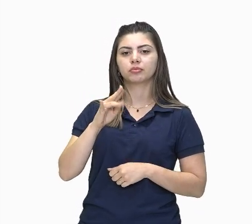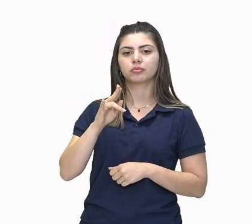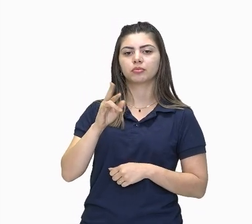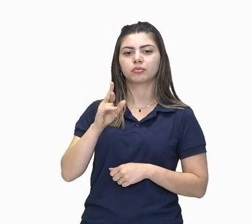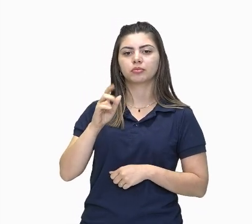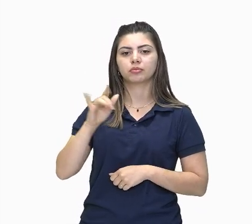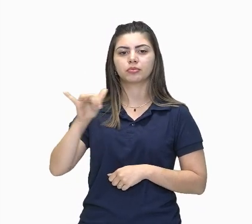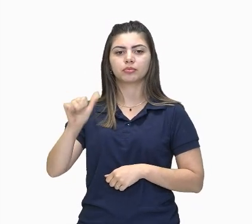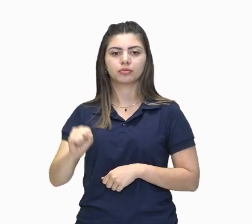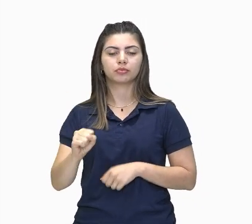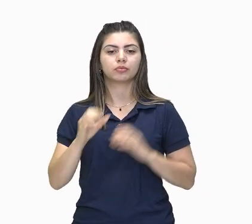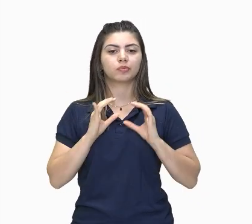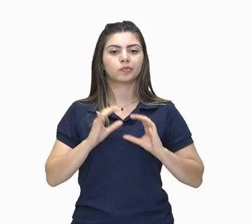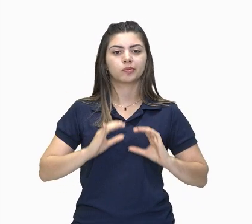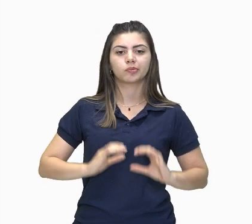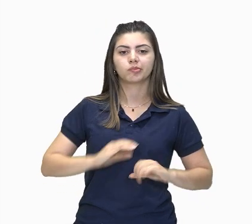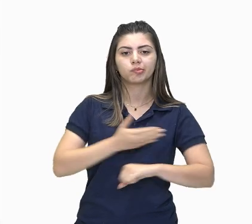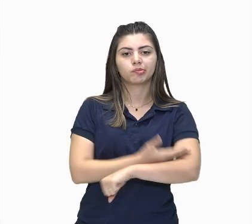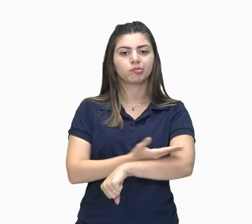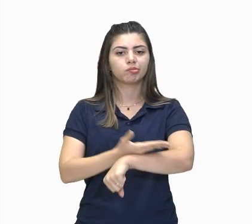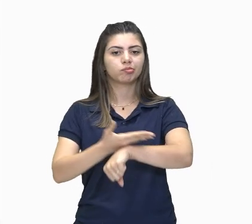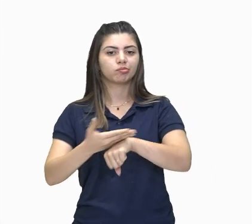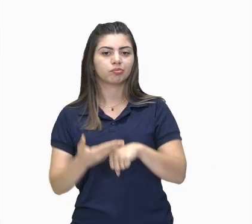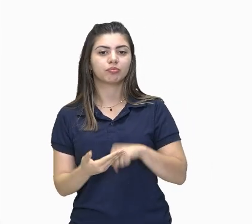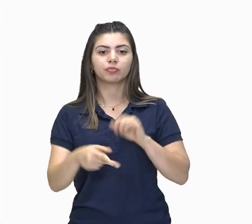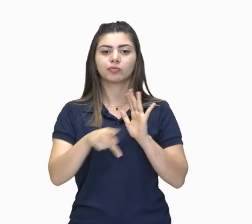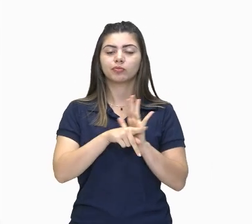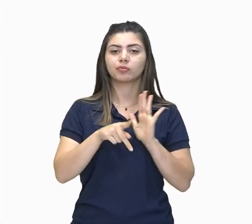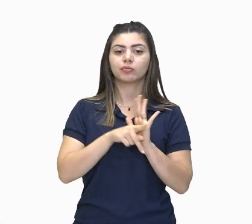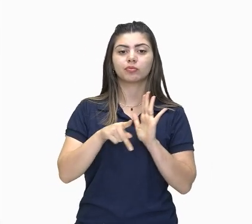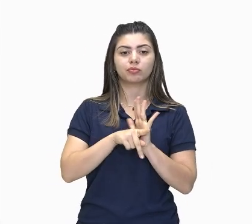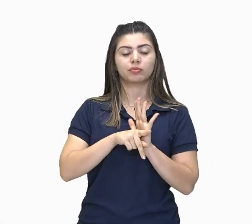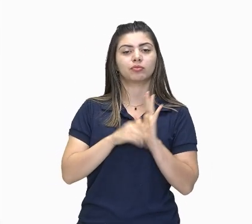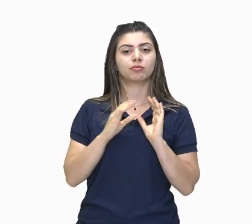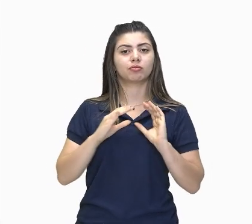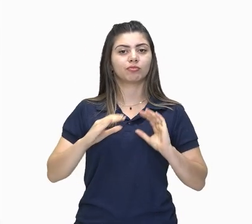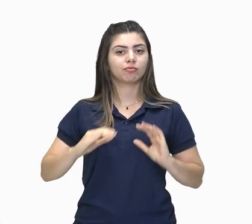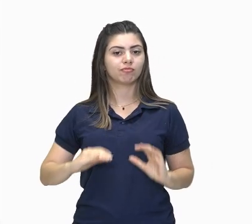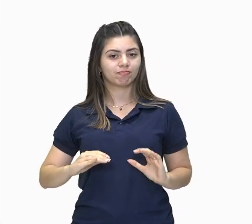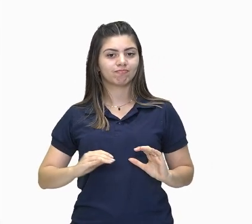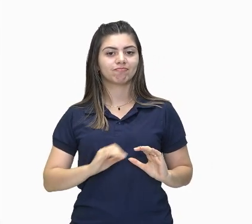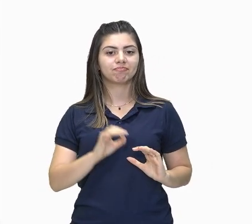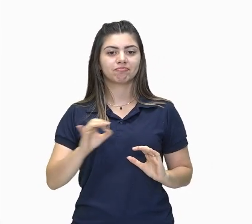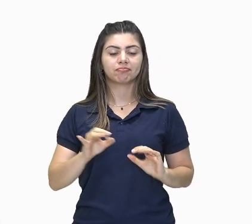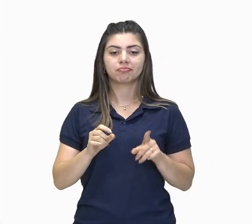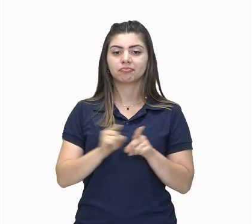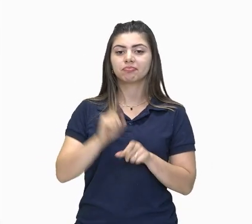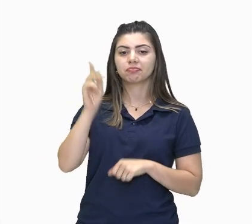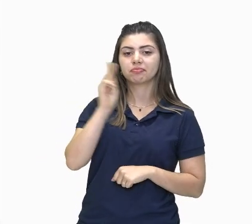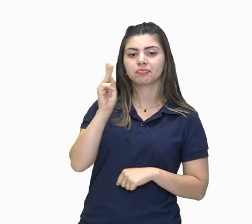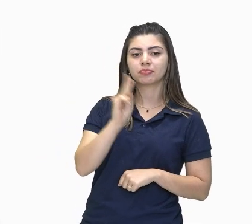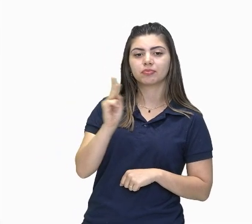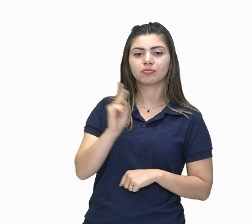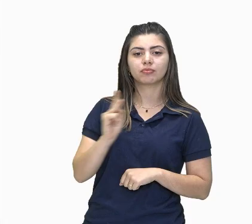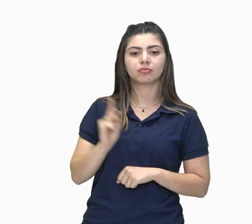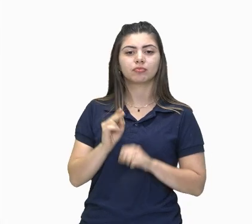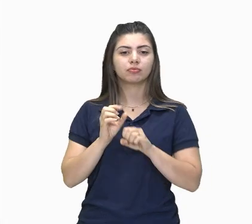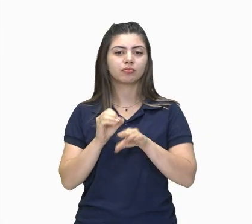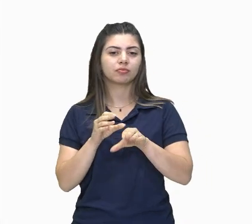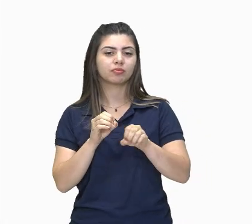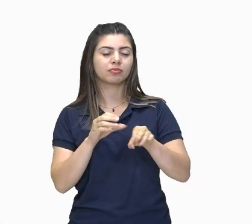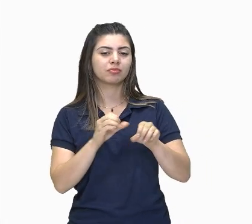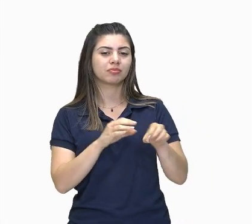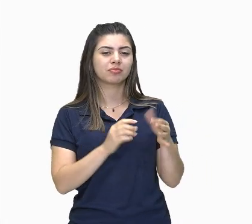liturgias, costumes, princípios éticos, morais, história e